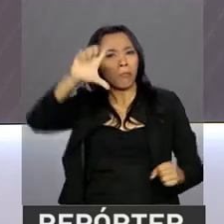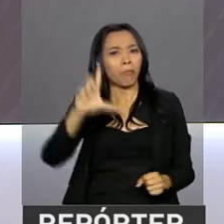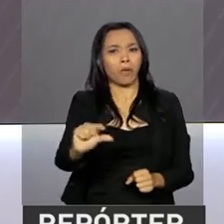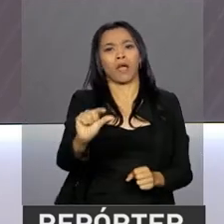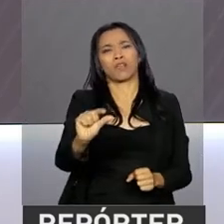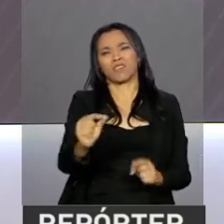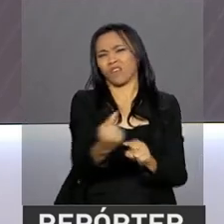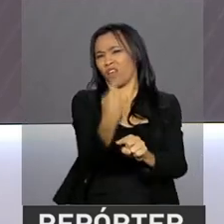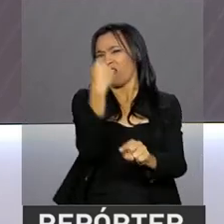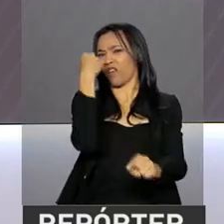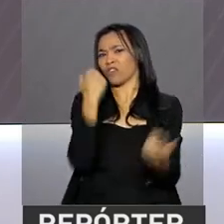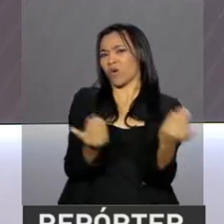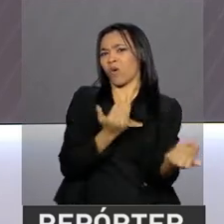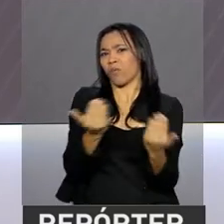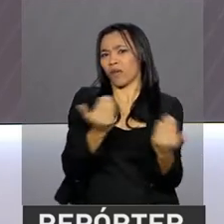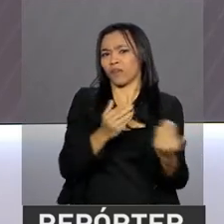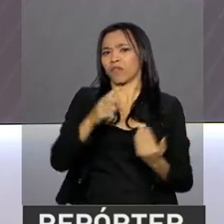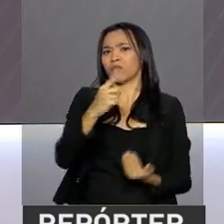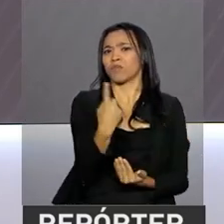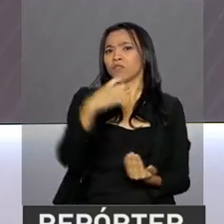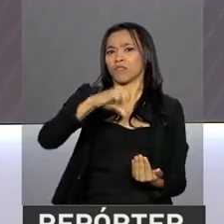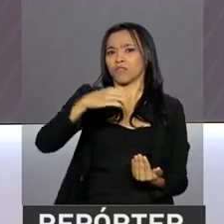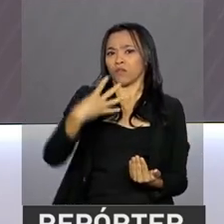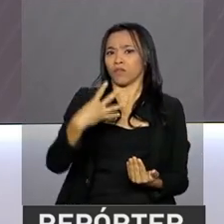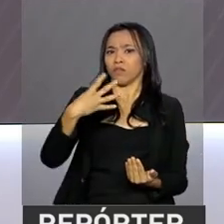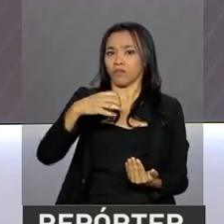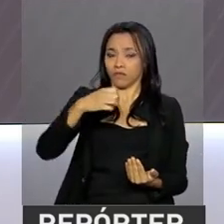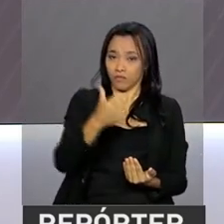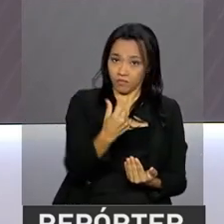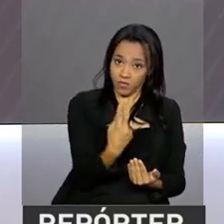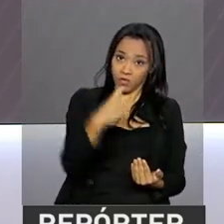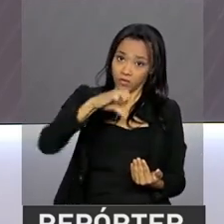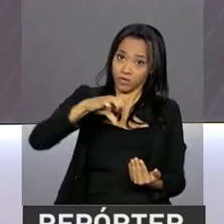desde o início do plano real em 1994